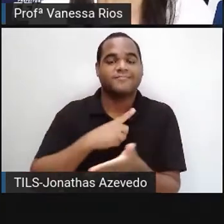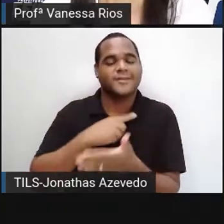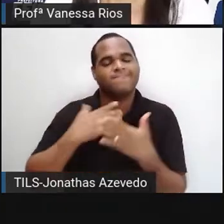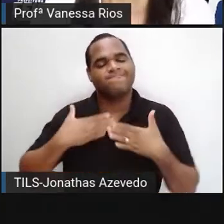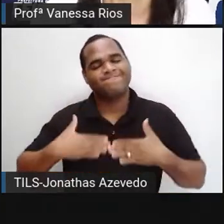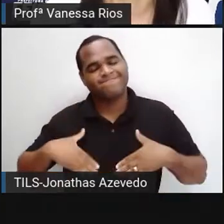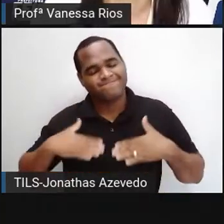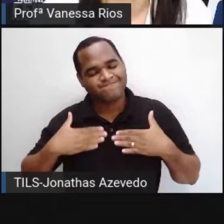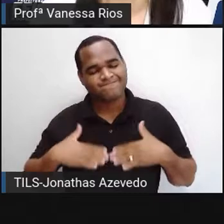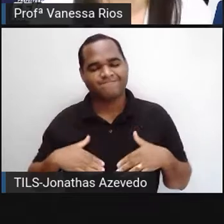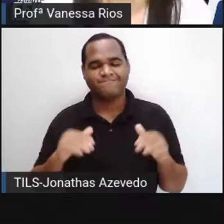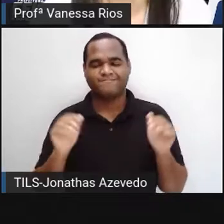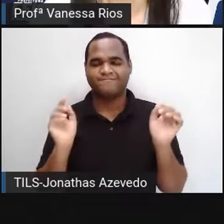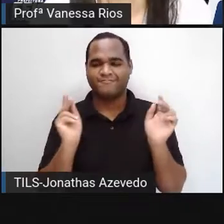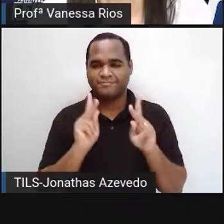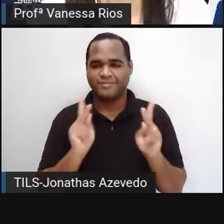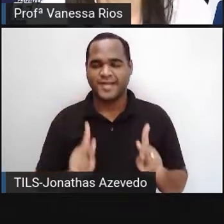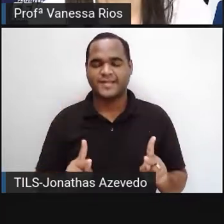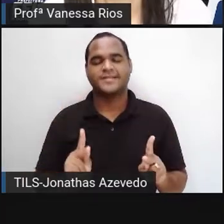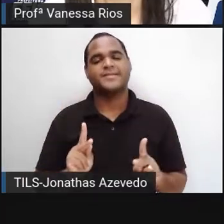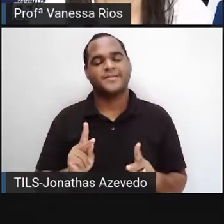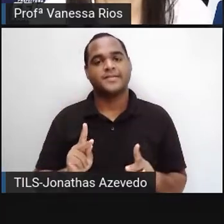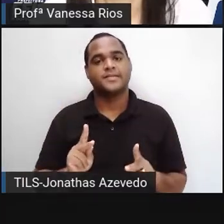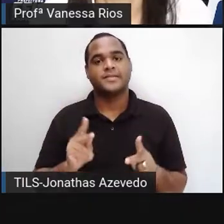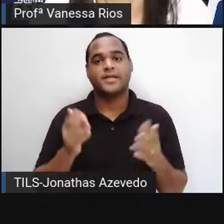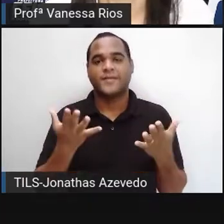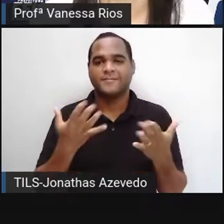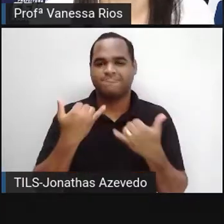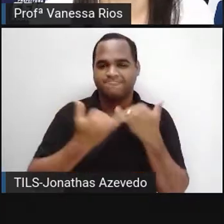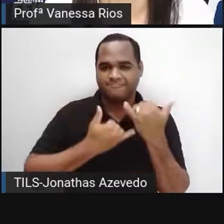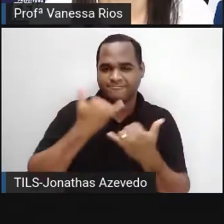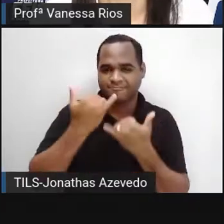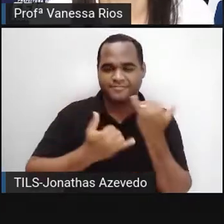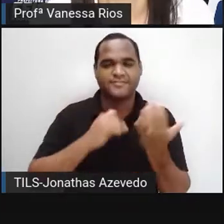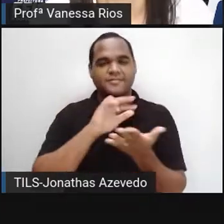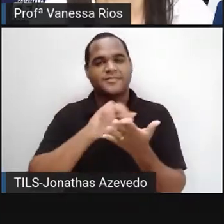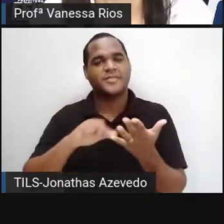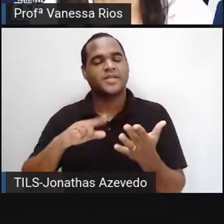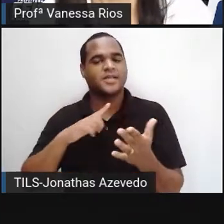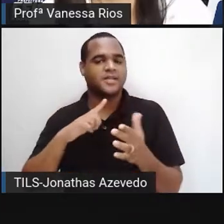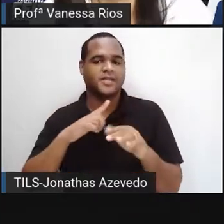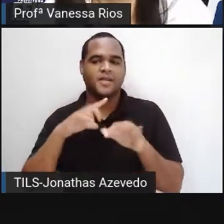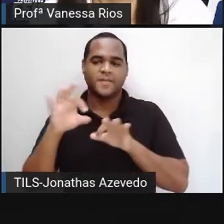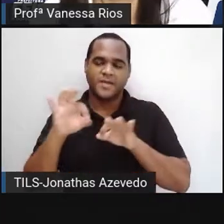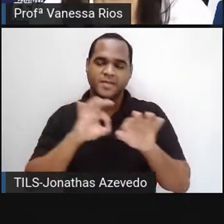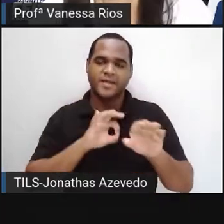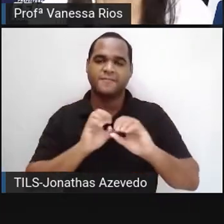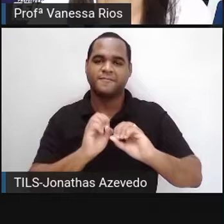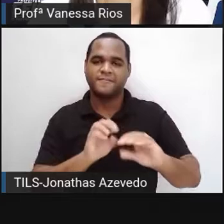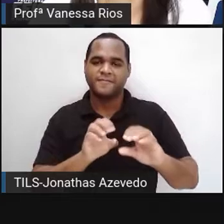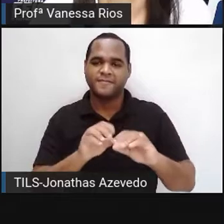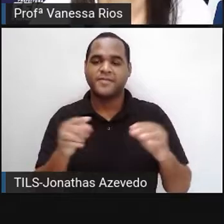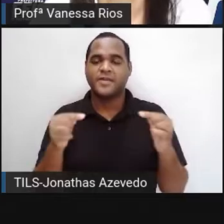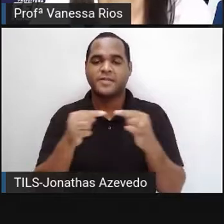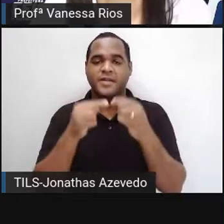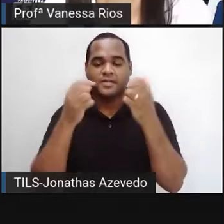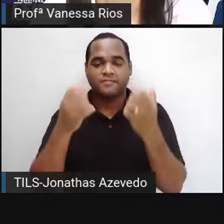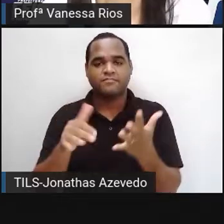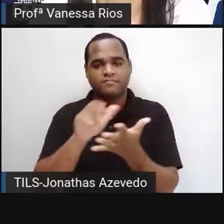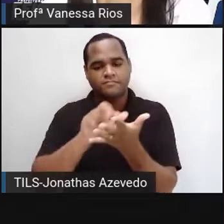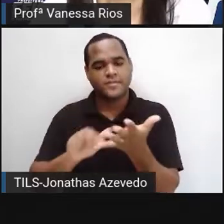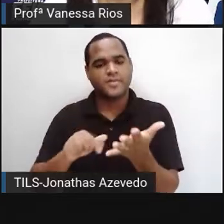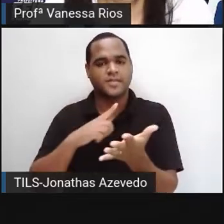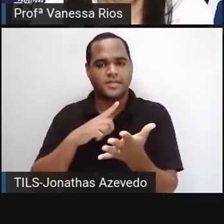de relaxamento, mas também aí se divertindo com ações produtivas, educativas, e é por isso que a gente está